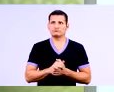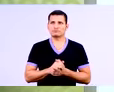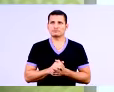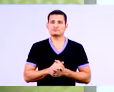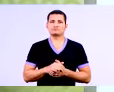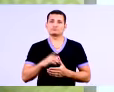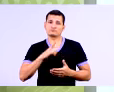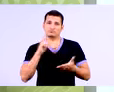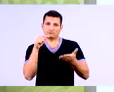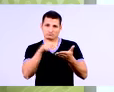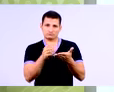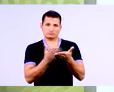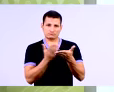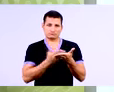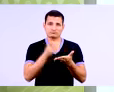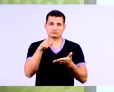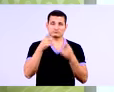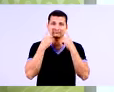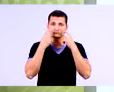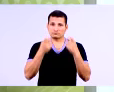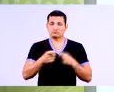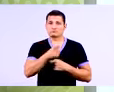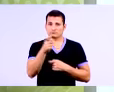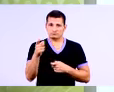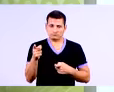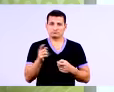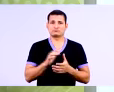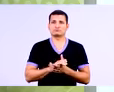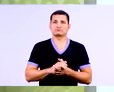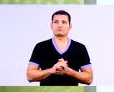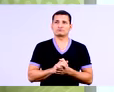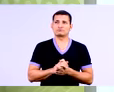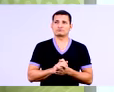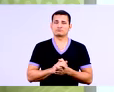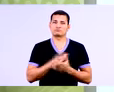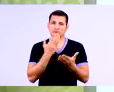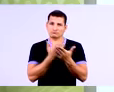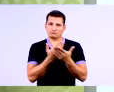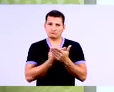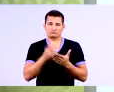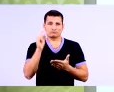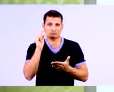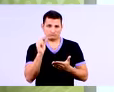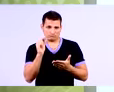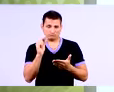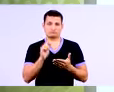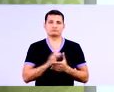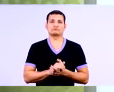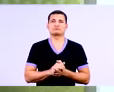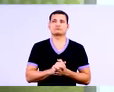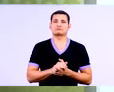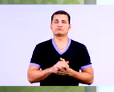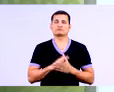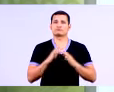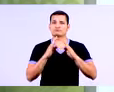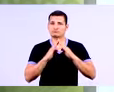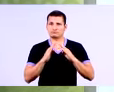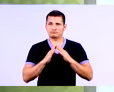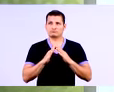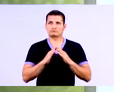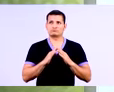no caderno, e é interessante que vocês trabalhem um pouco nesse estudo, em casa